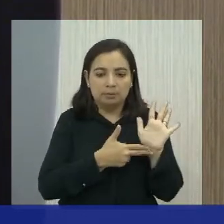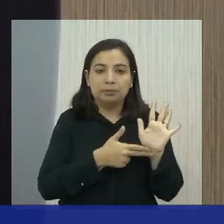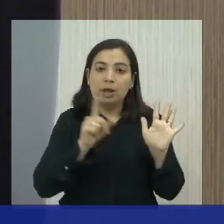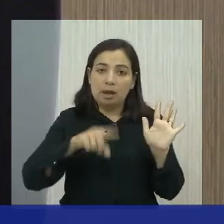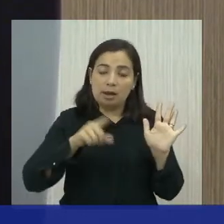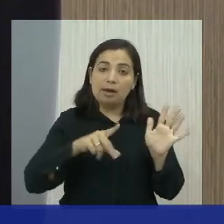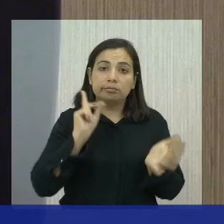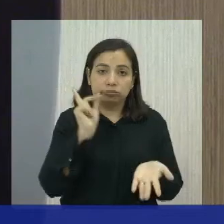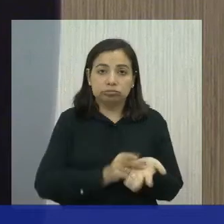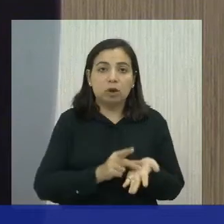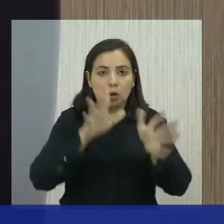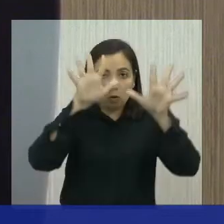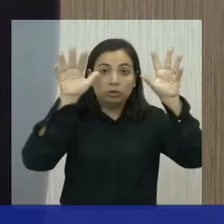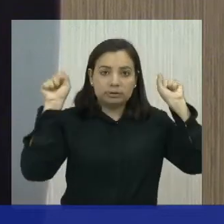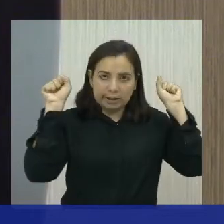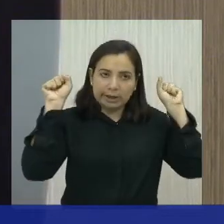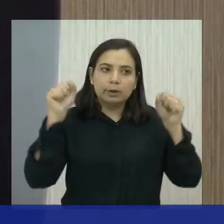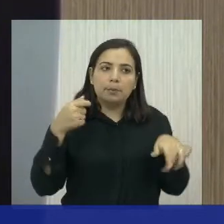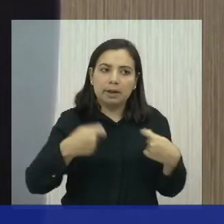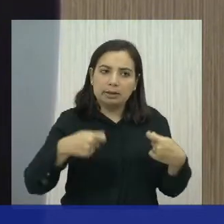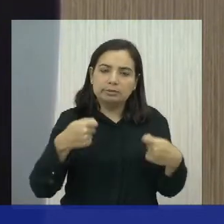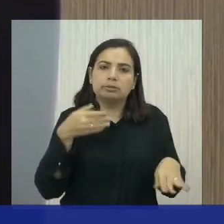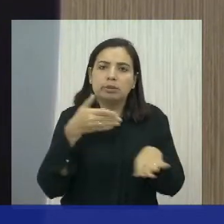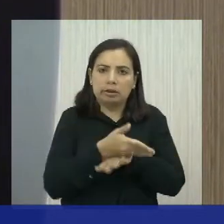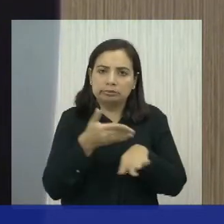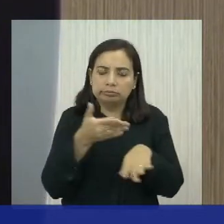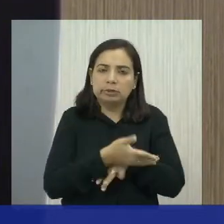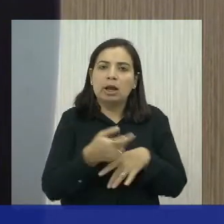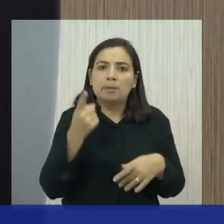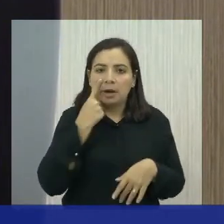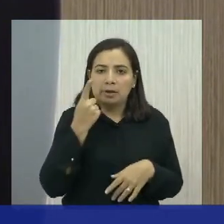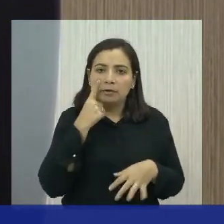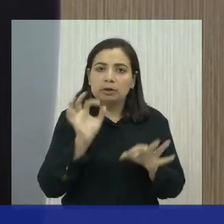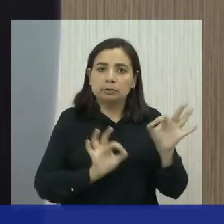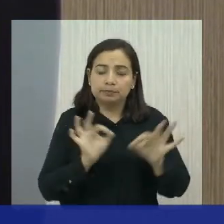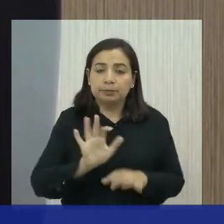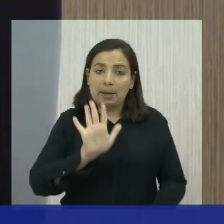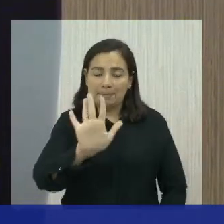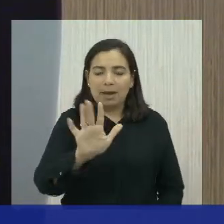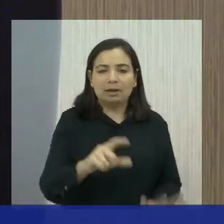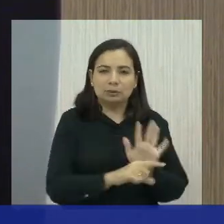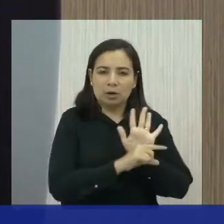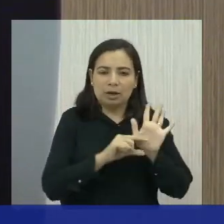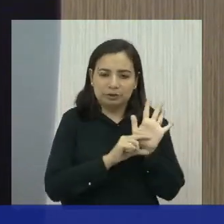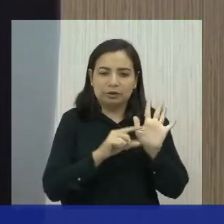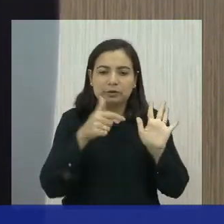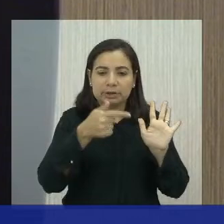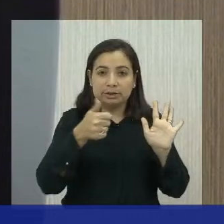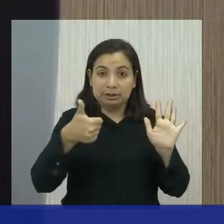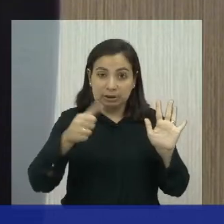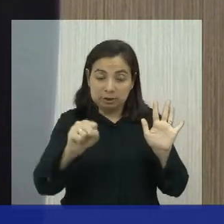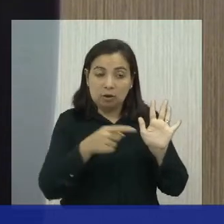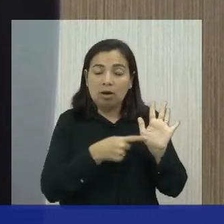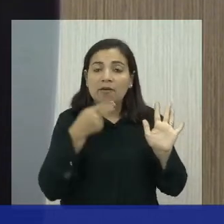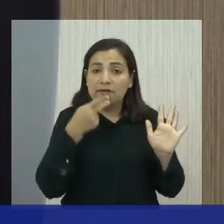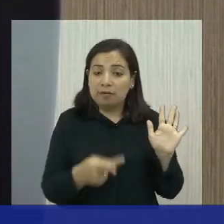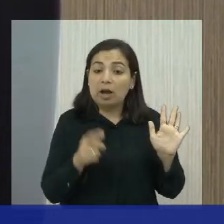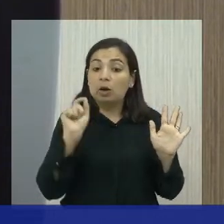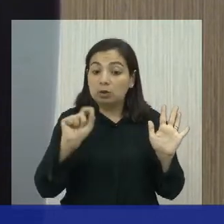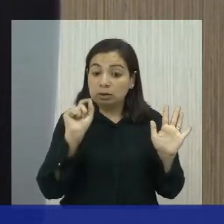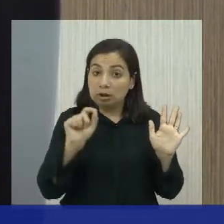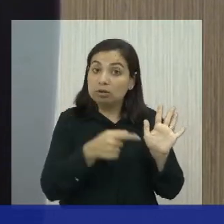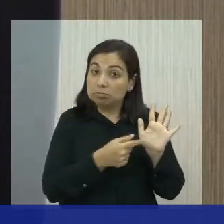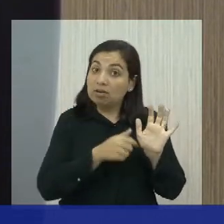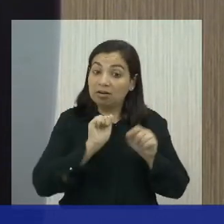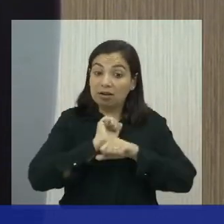efetiva. Só que, no artigo 718, logo em seguida, diz o seguinte, deixa bem